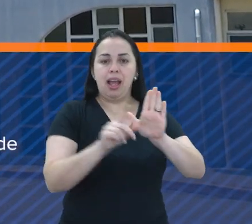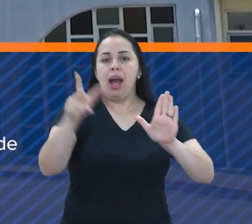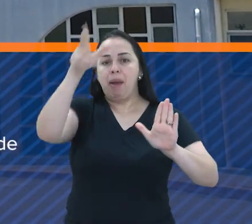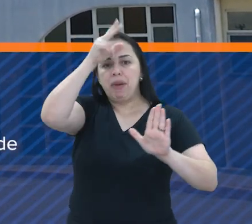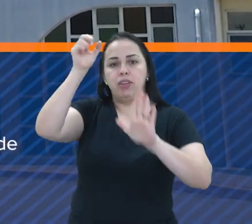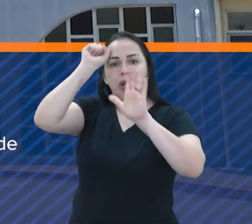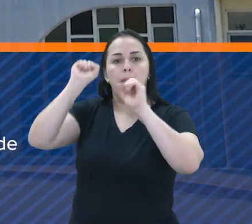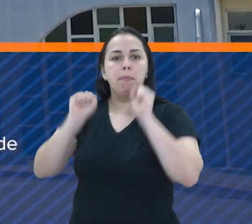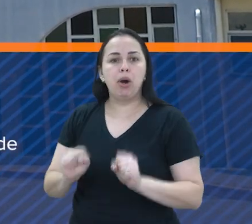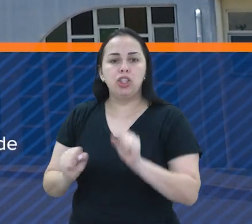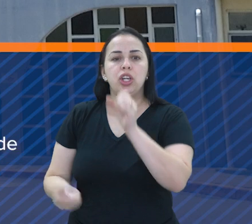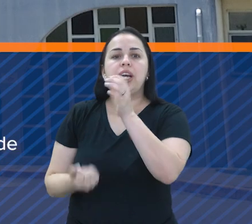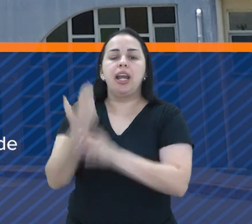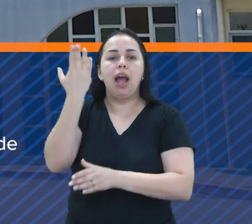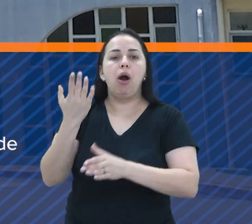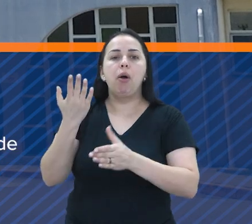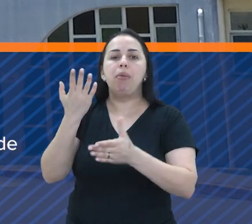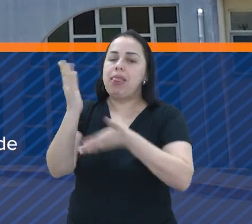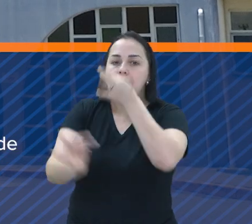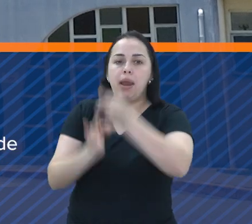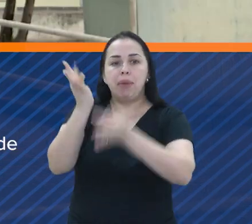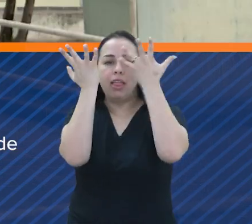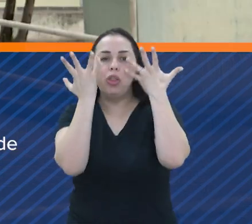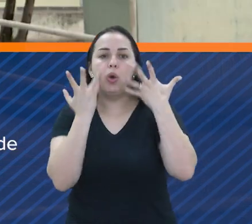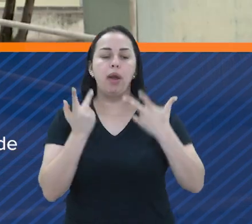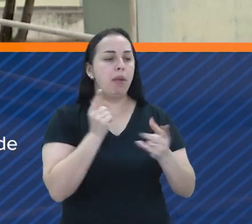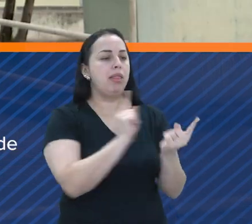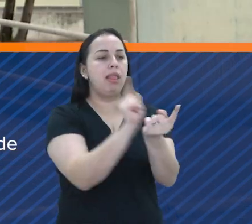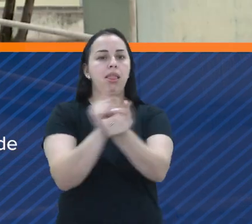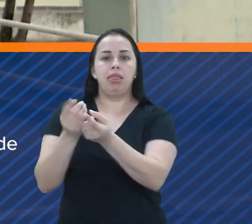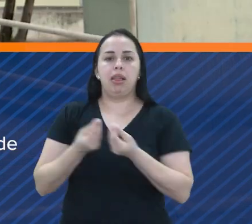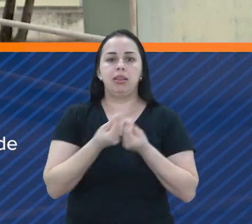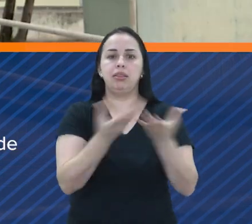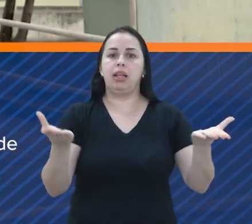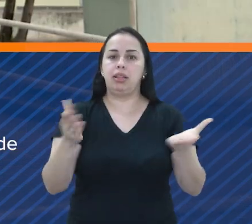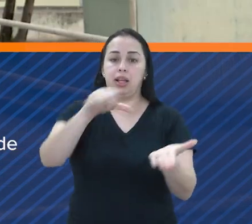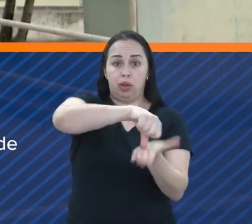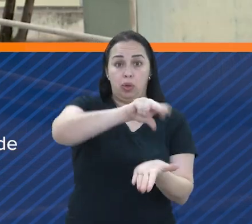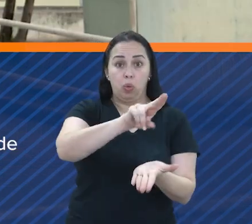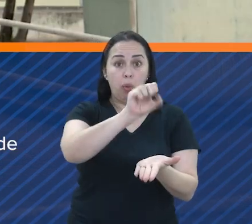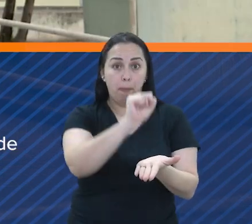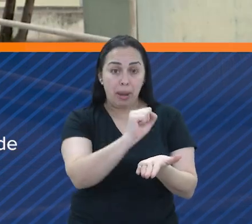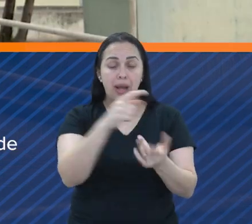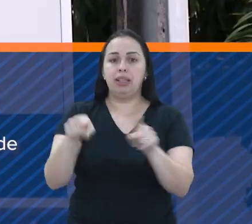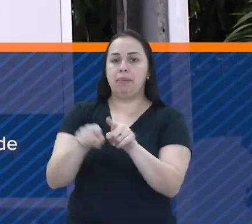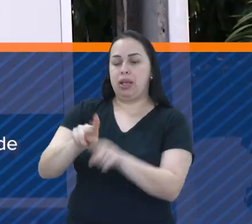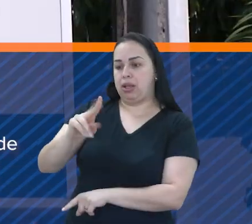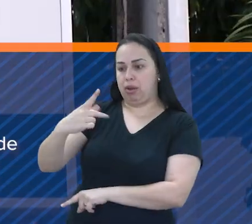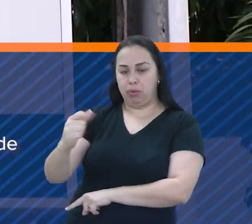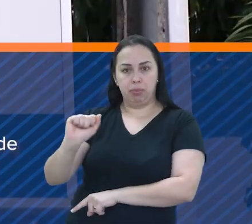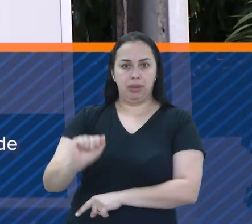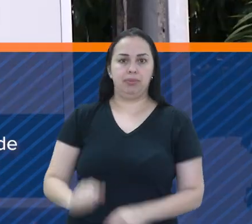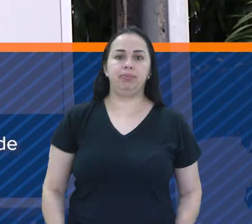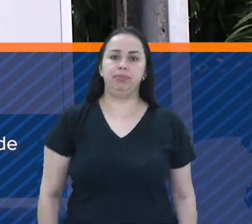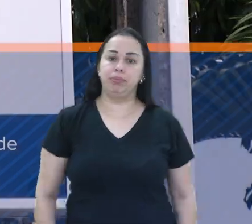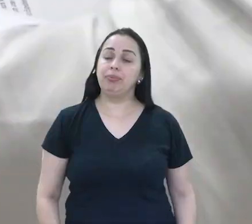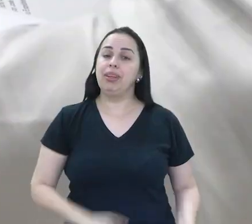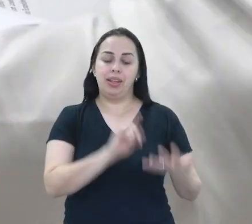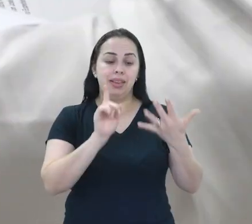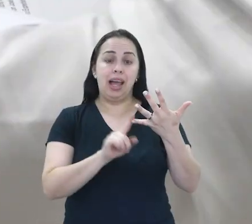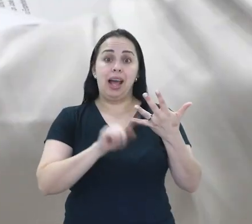autoriza a Prefeitura a implantar um programa de terapias naturais para atender a população que utiliza o serviço das UPAs e UBSs da